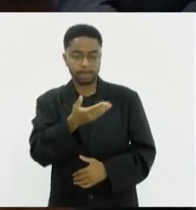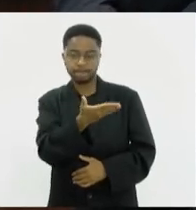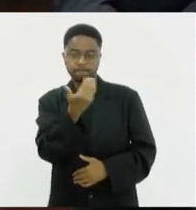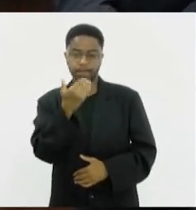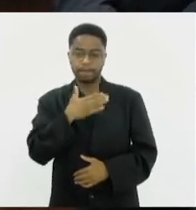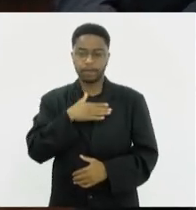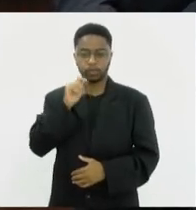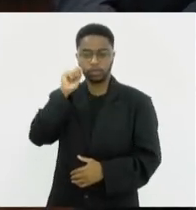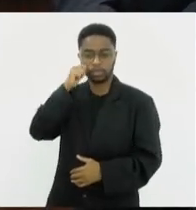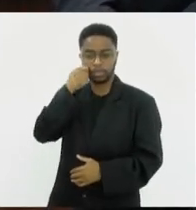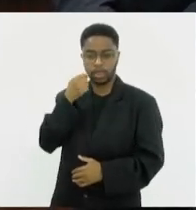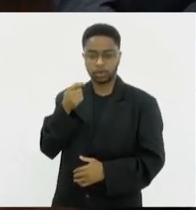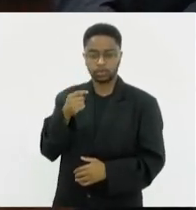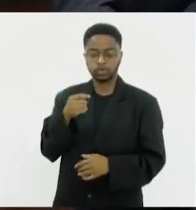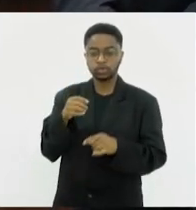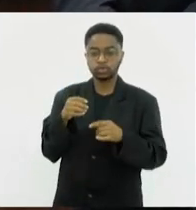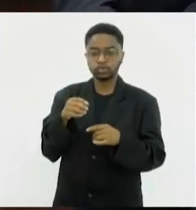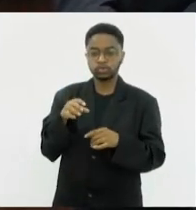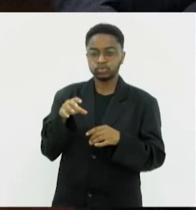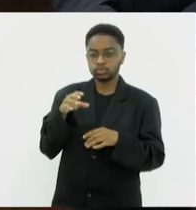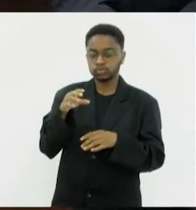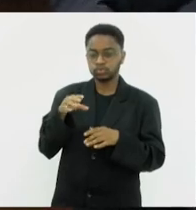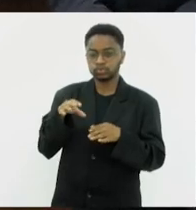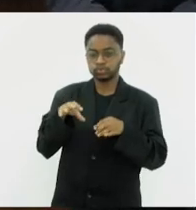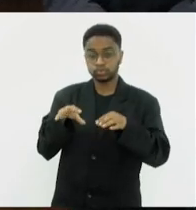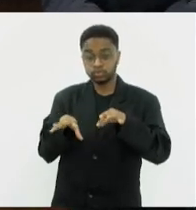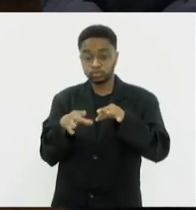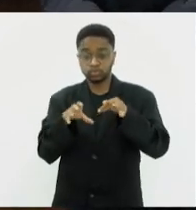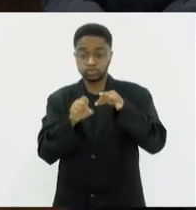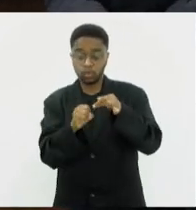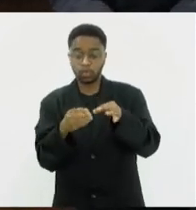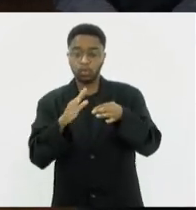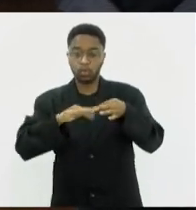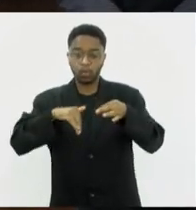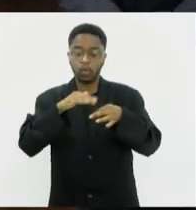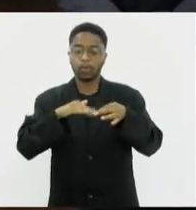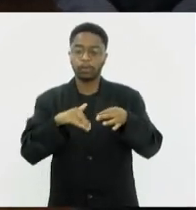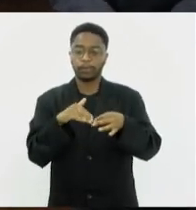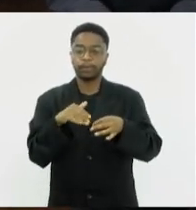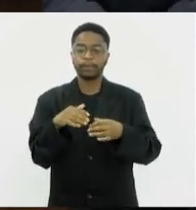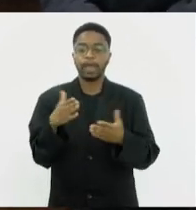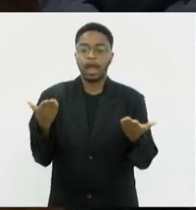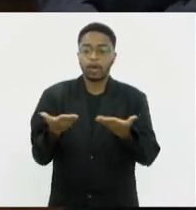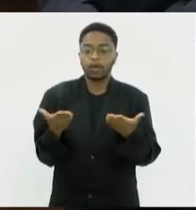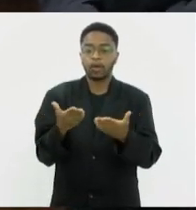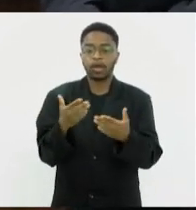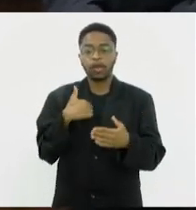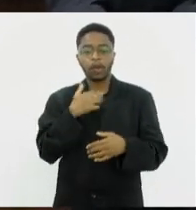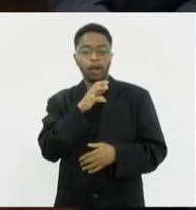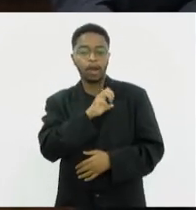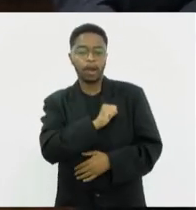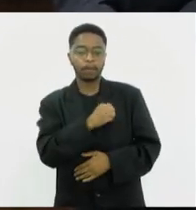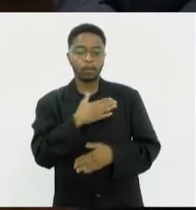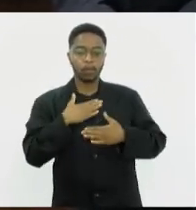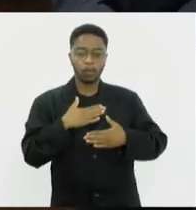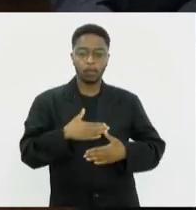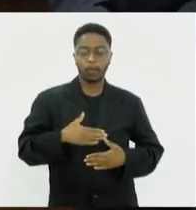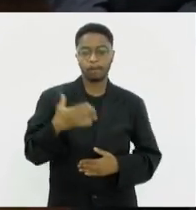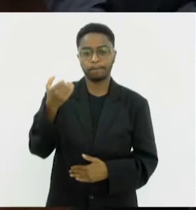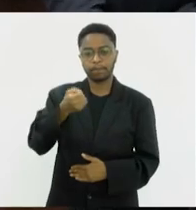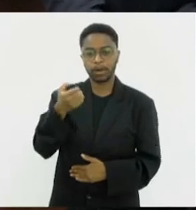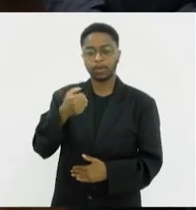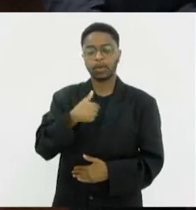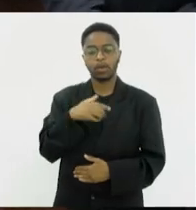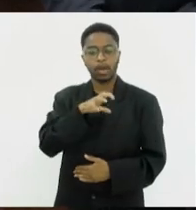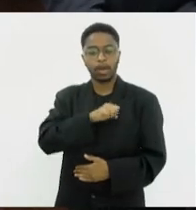negão, chupa a tua branquinha, chupa o teu negro, adoro a tua pele branquinha, adoro a